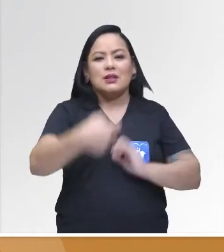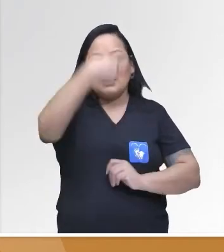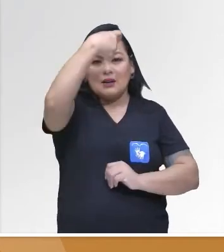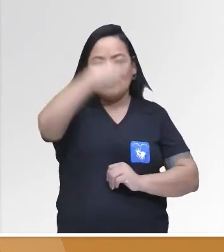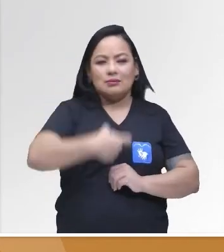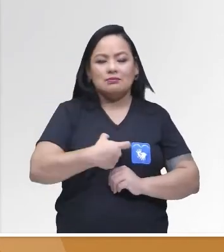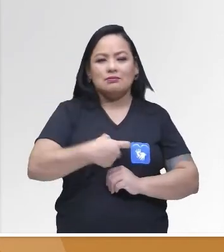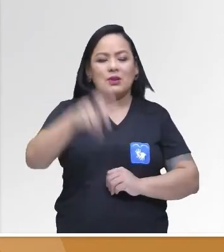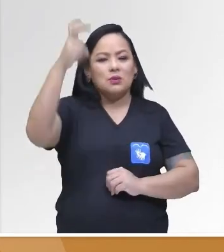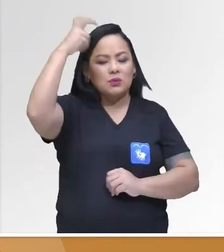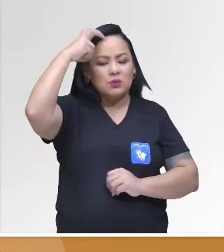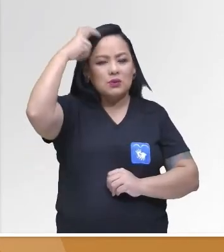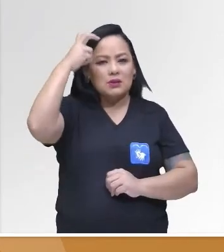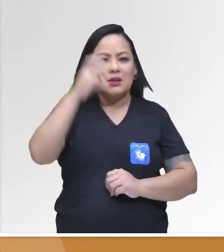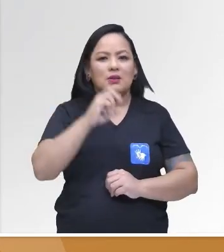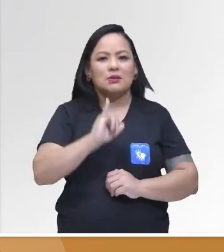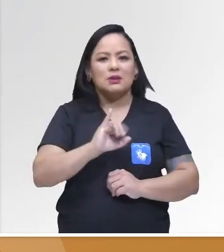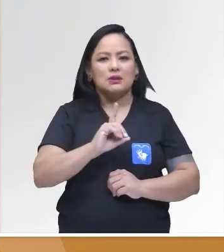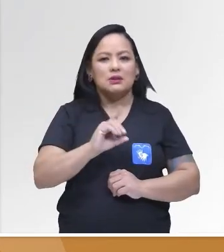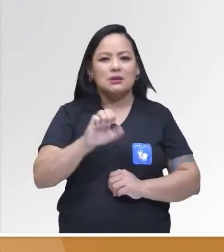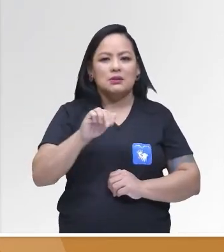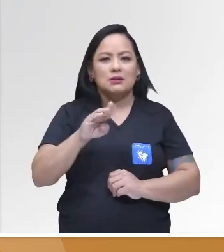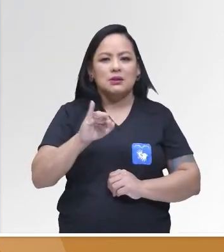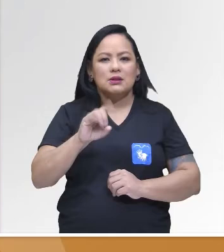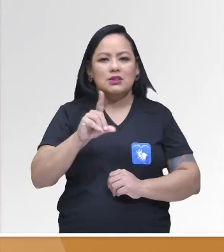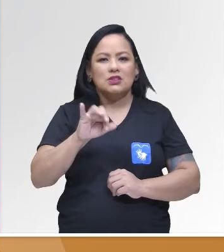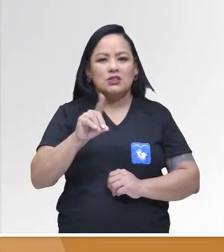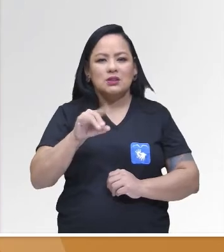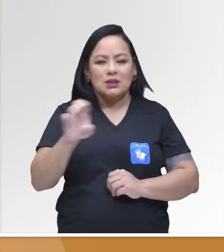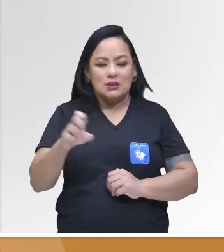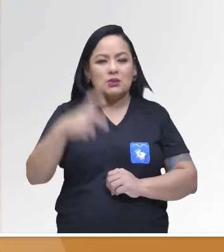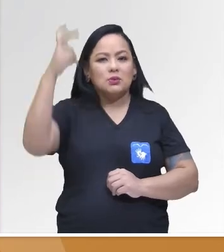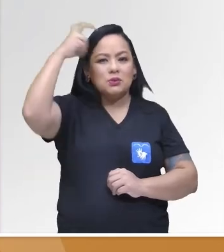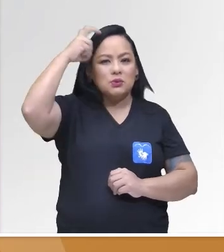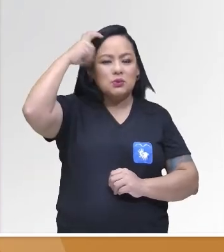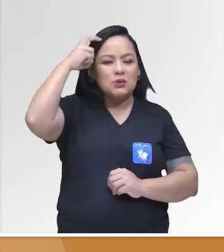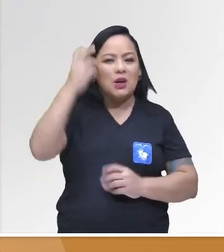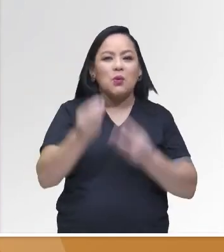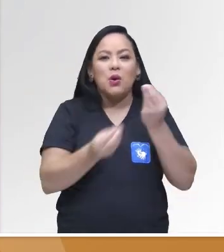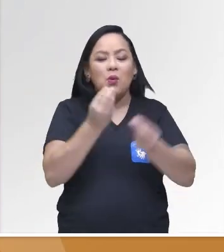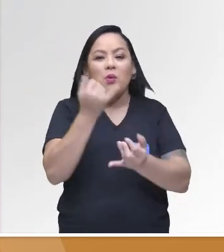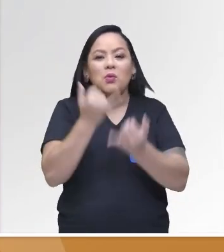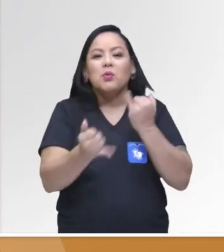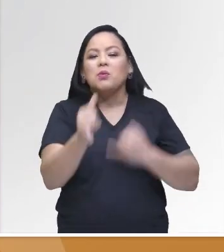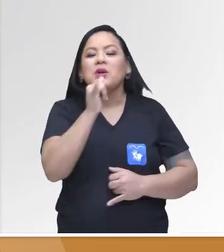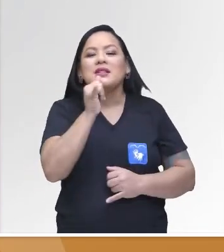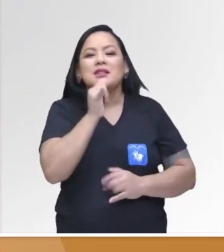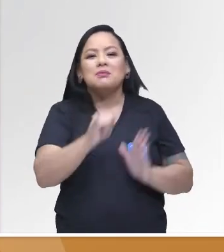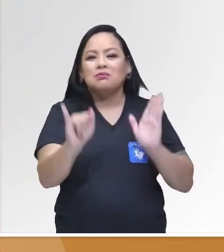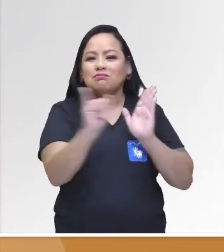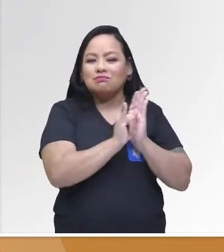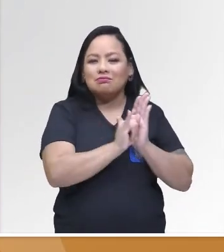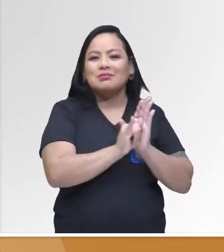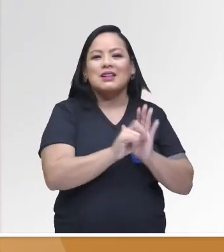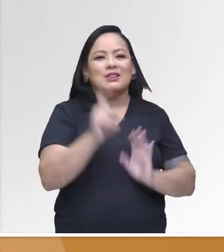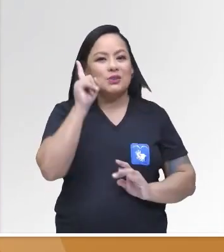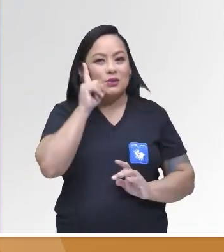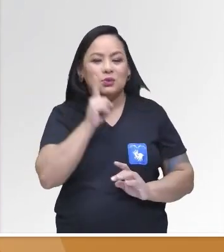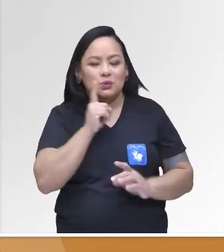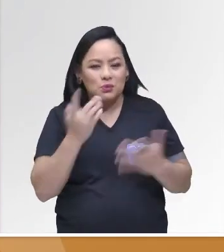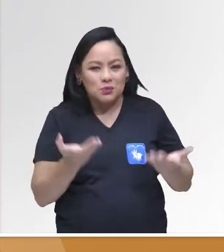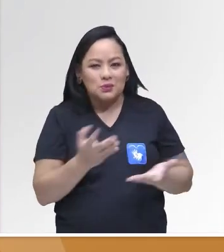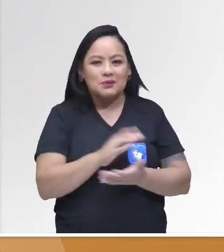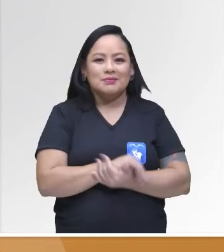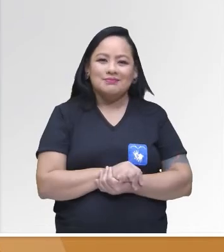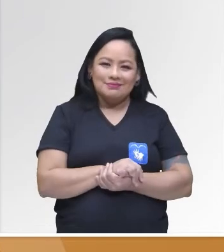cultural. Exatamente. Quando você olha, você vê, às vezes, nós não sabemos o que é.